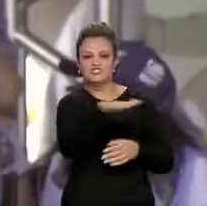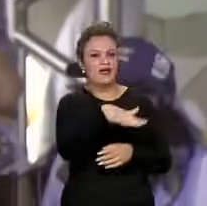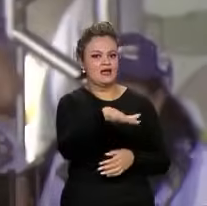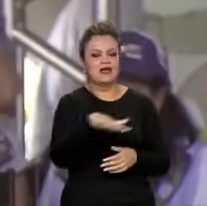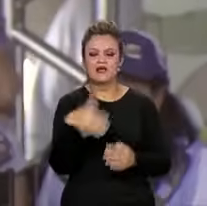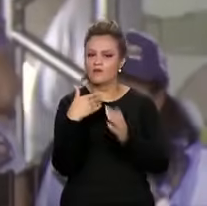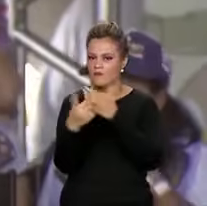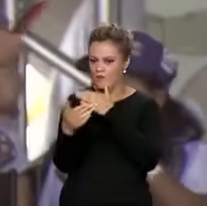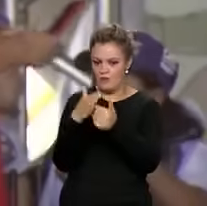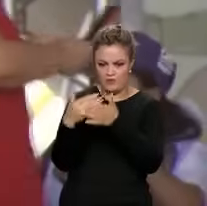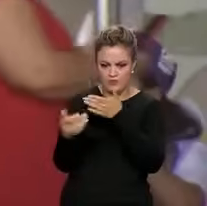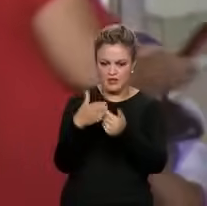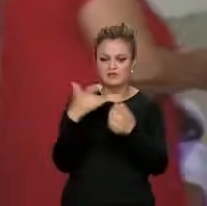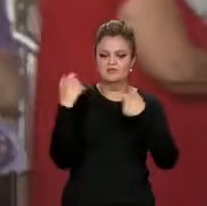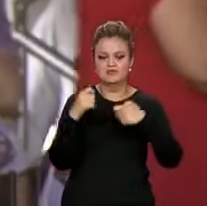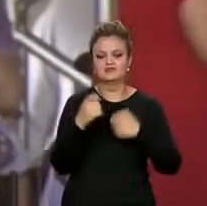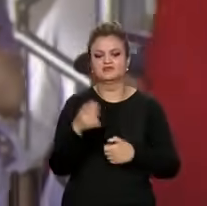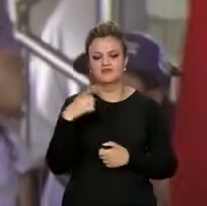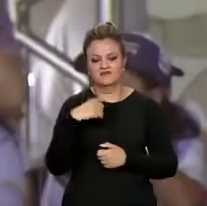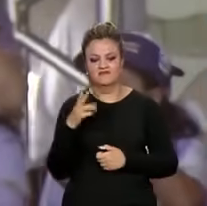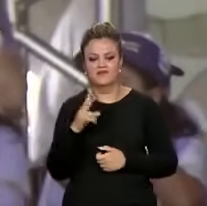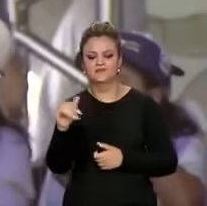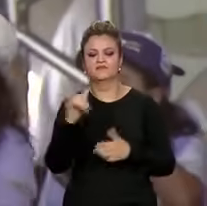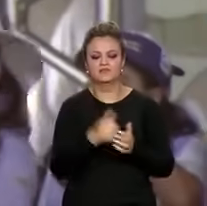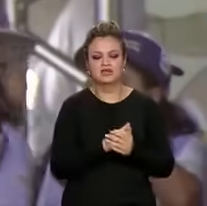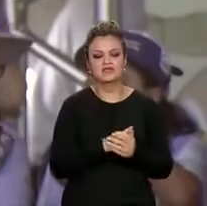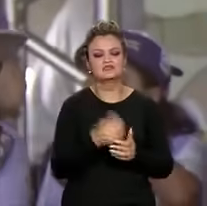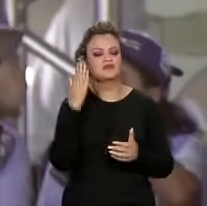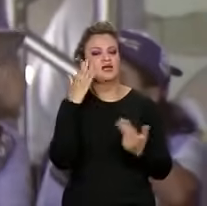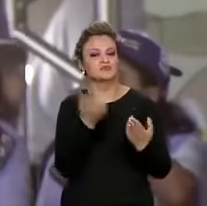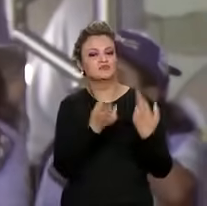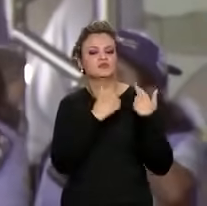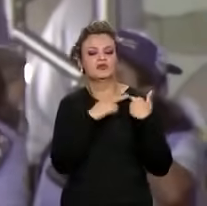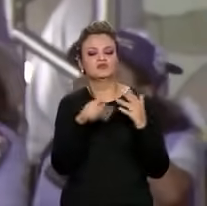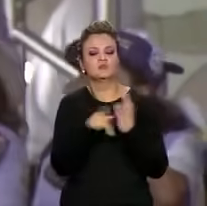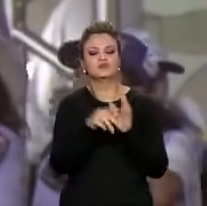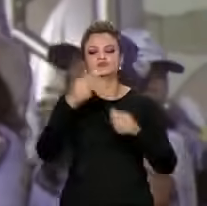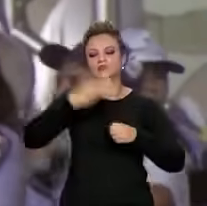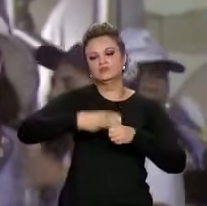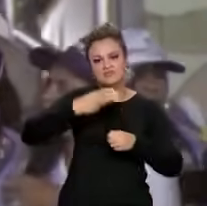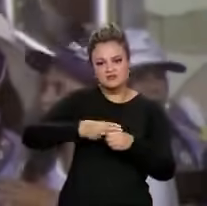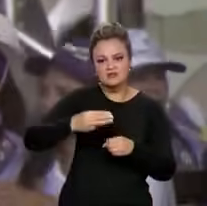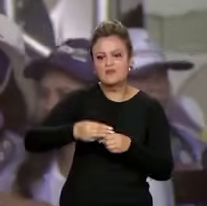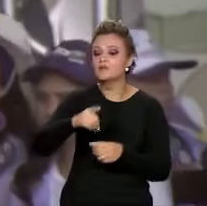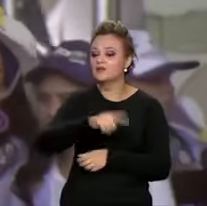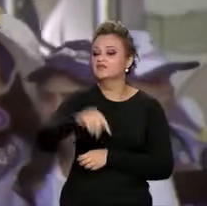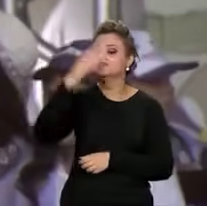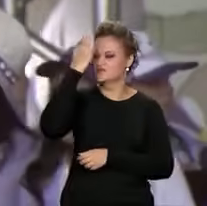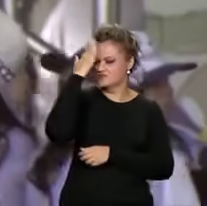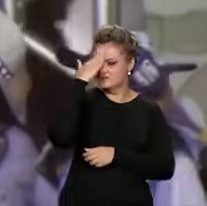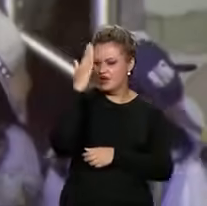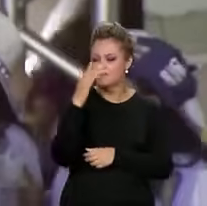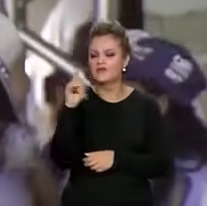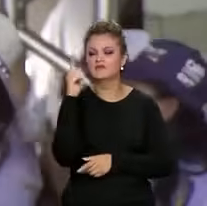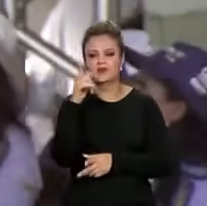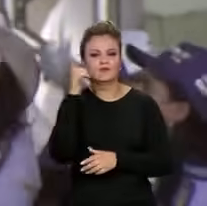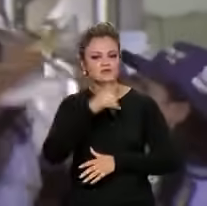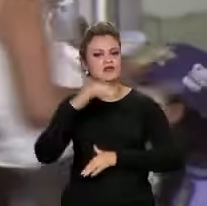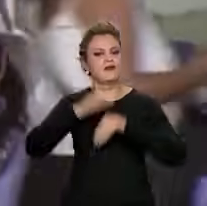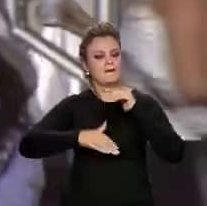área que for que for necessário sobre a responsabilidade do município para que vocês possam